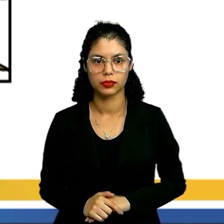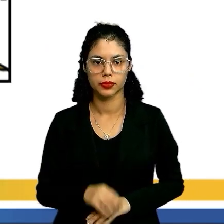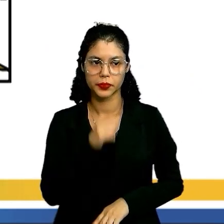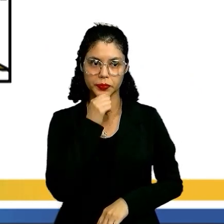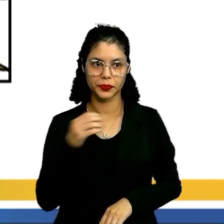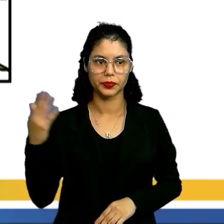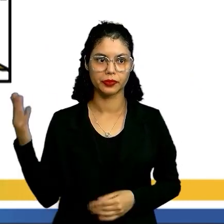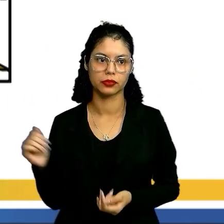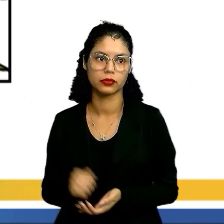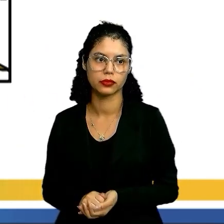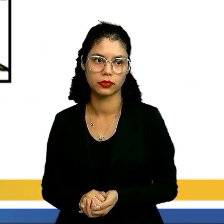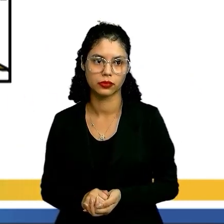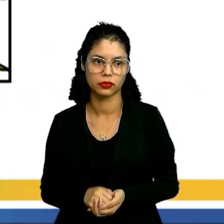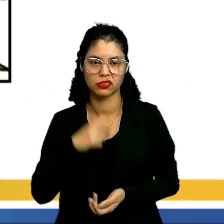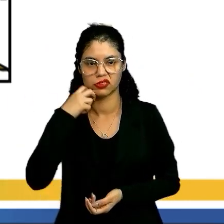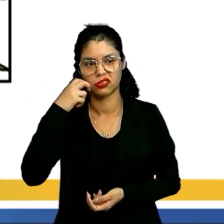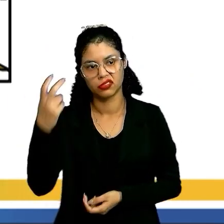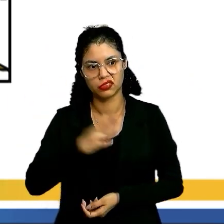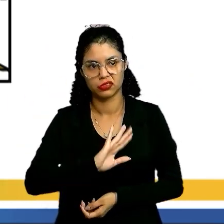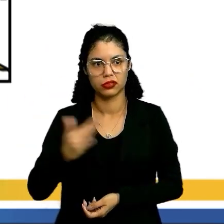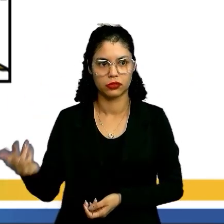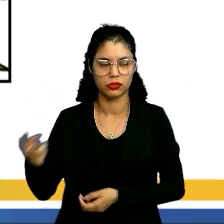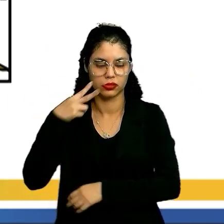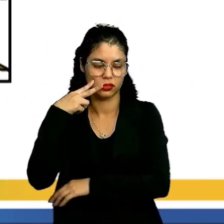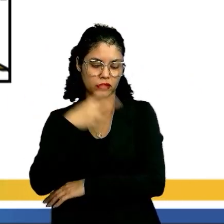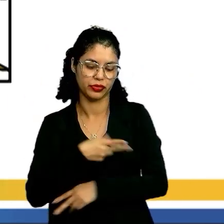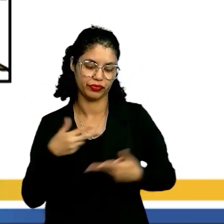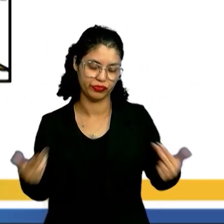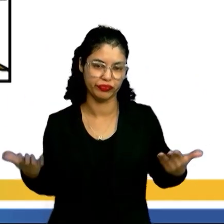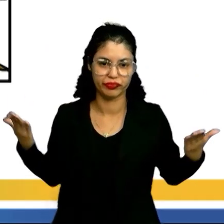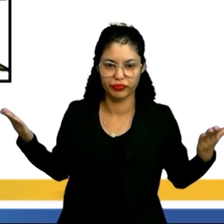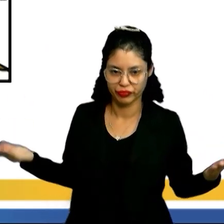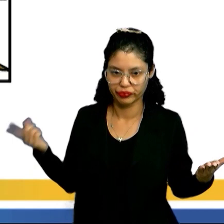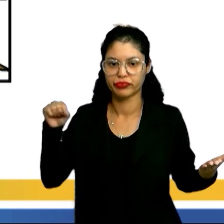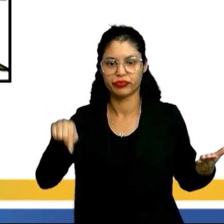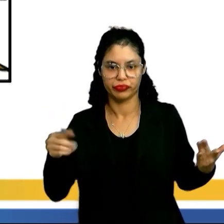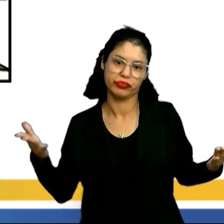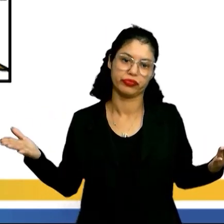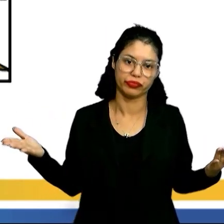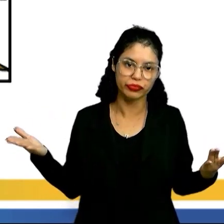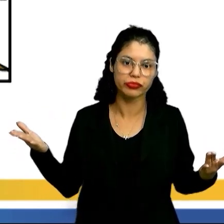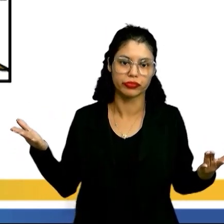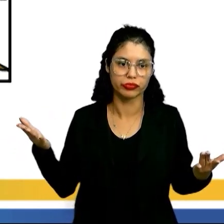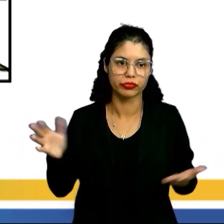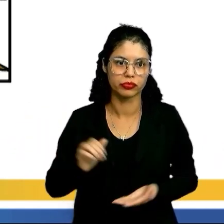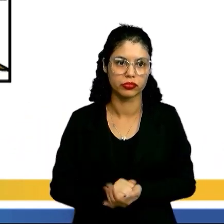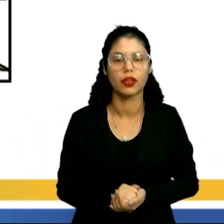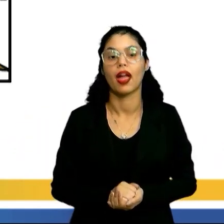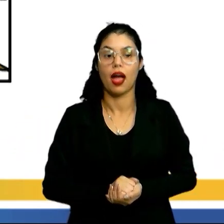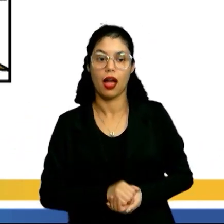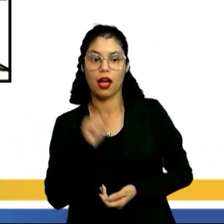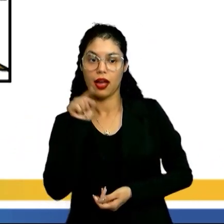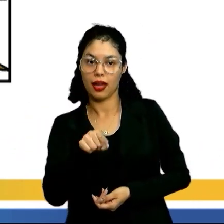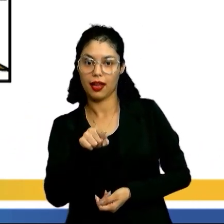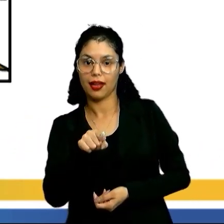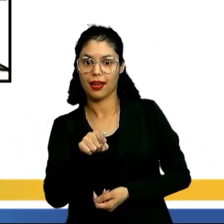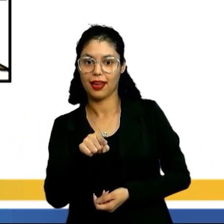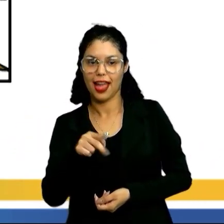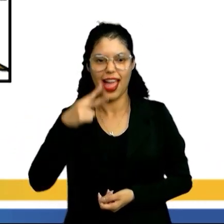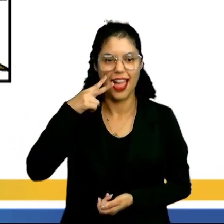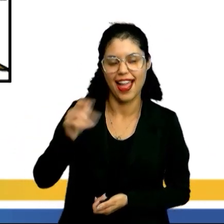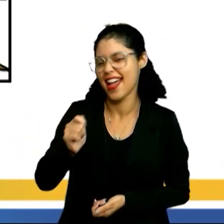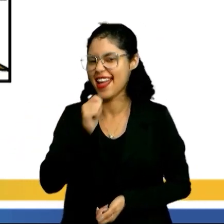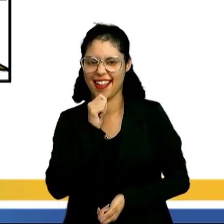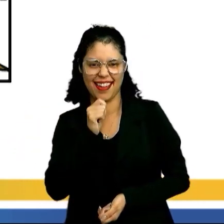só, fico até com vergonha quando vejo essas coisas. Ha! Vocês